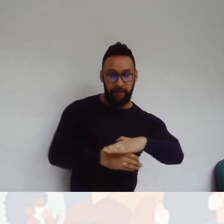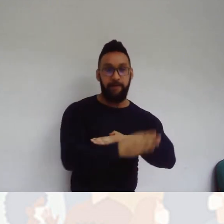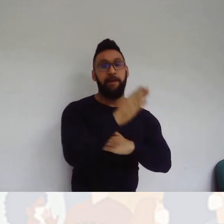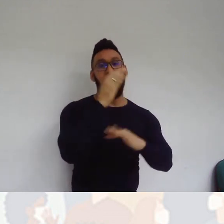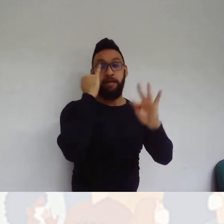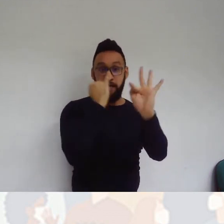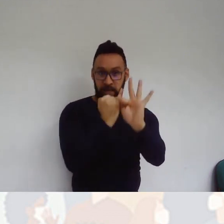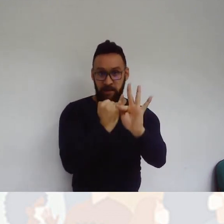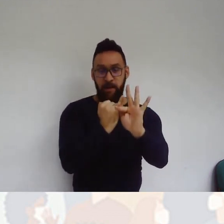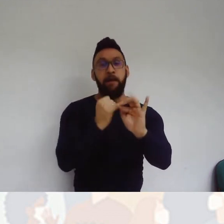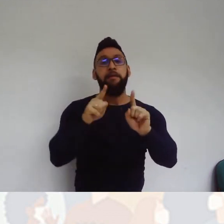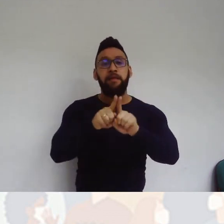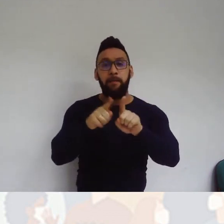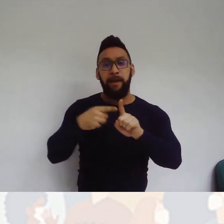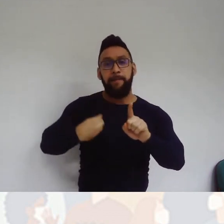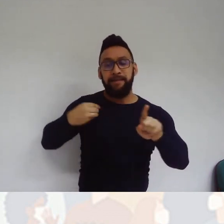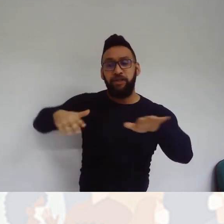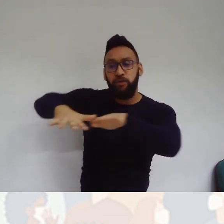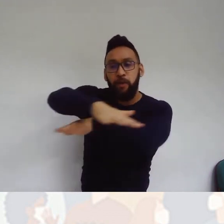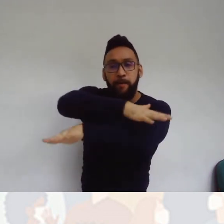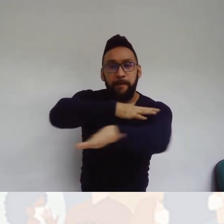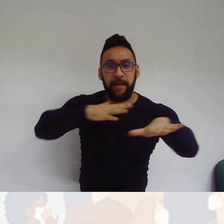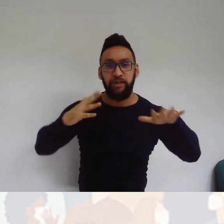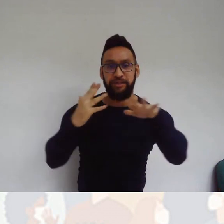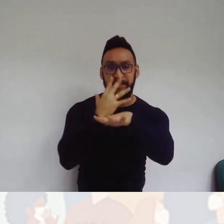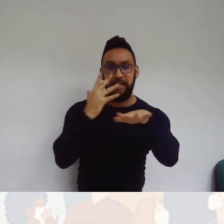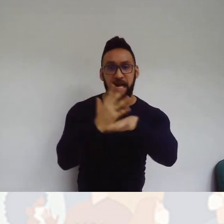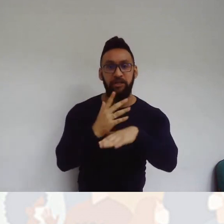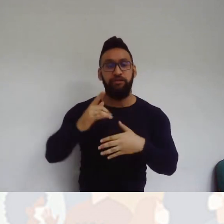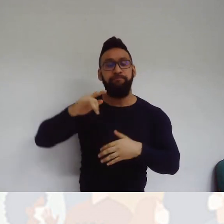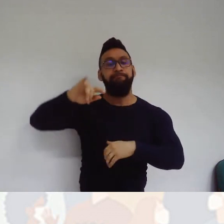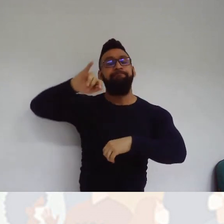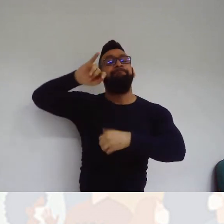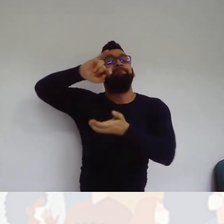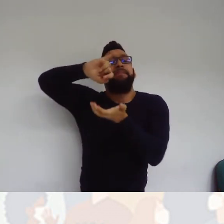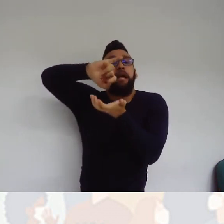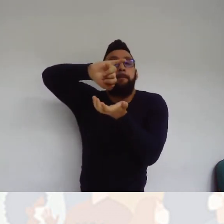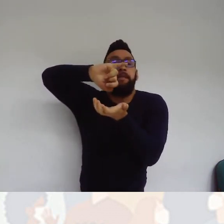o habitar no espaço urbano capitalista. Uau!